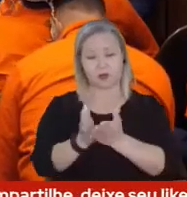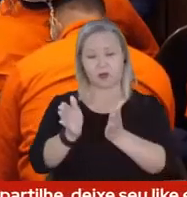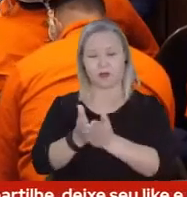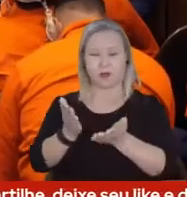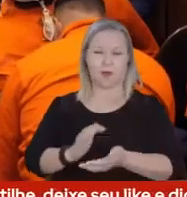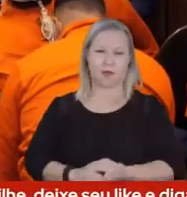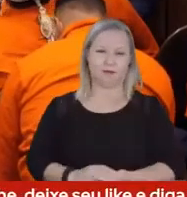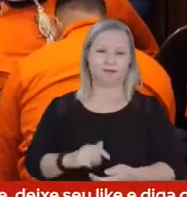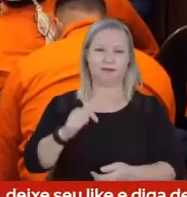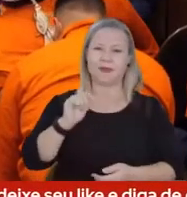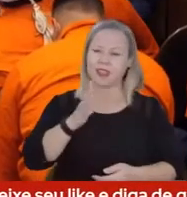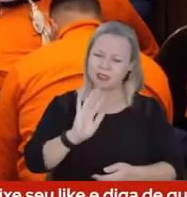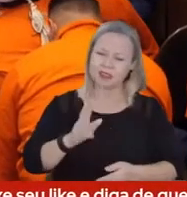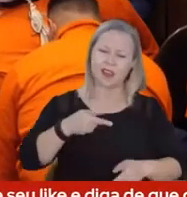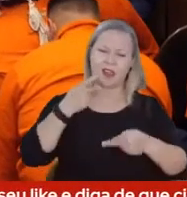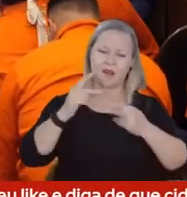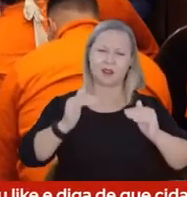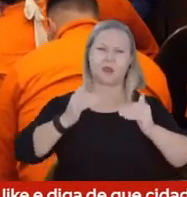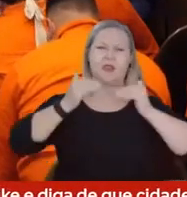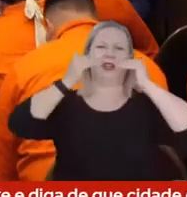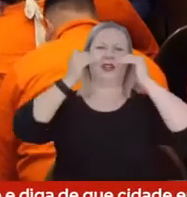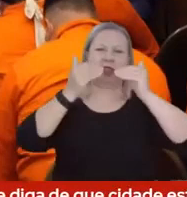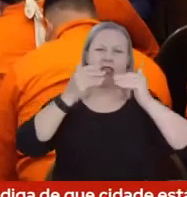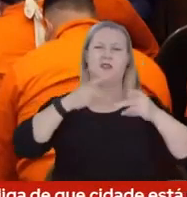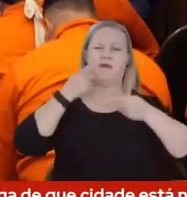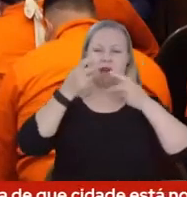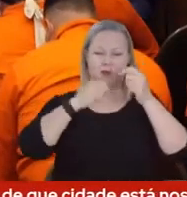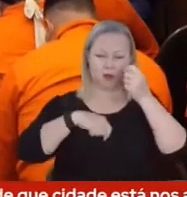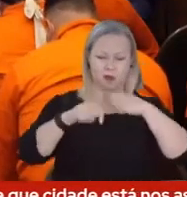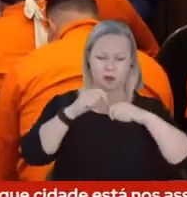Agora, como que nós vamos